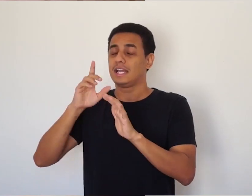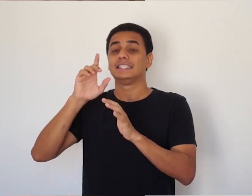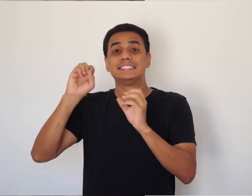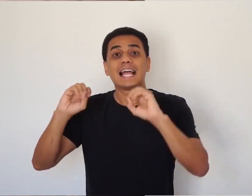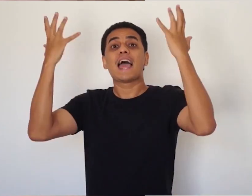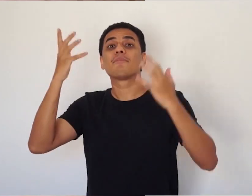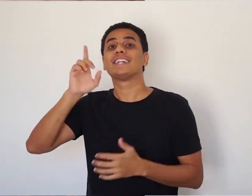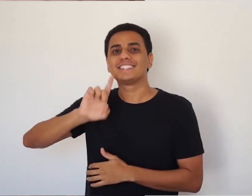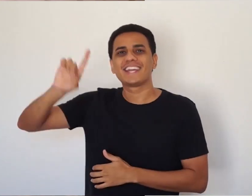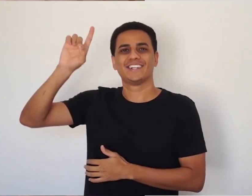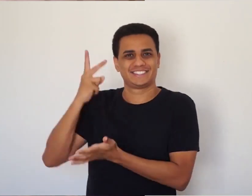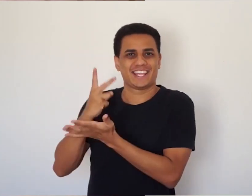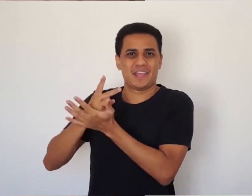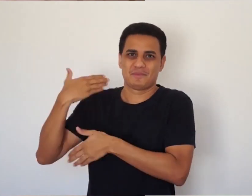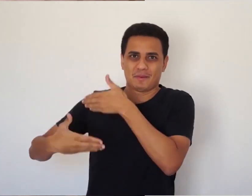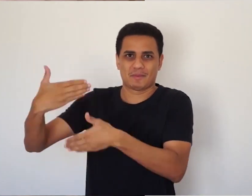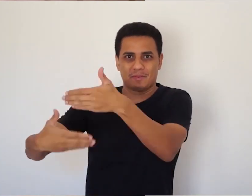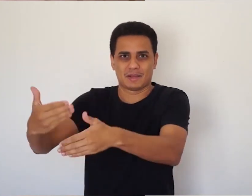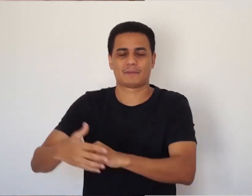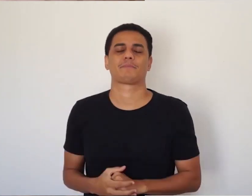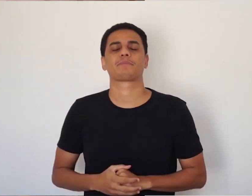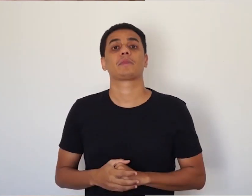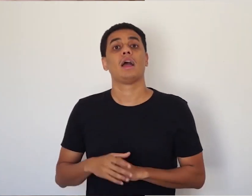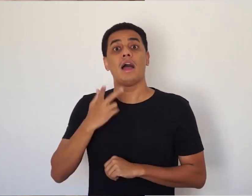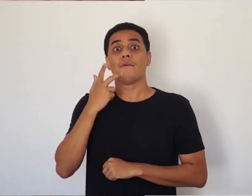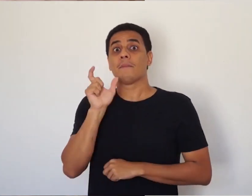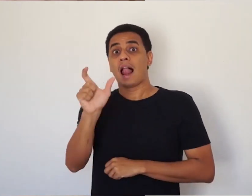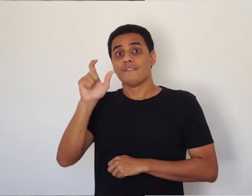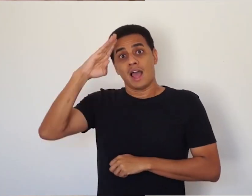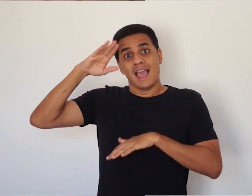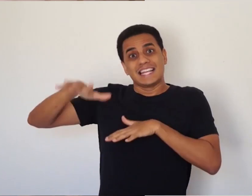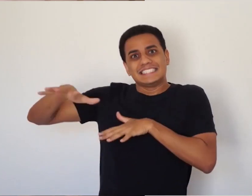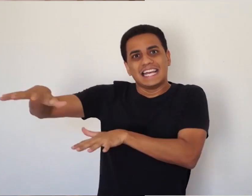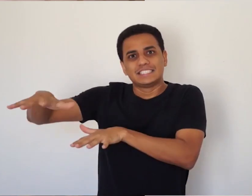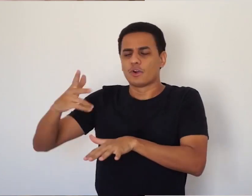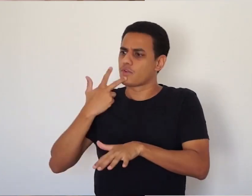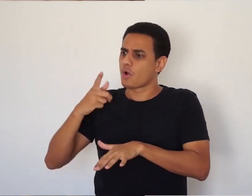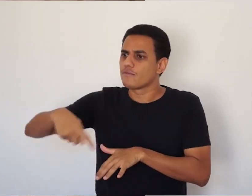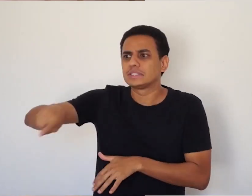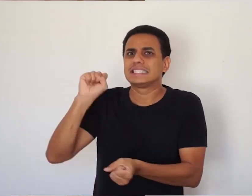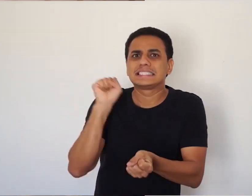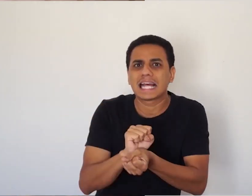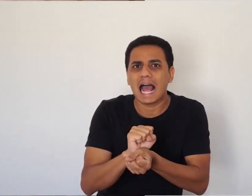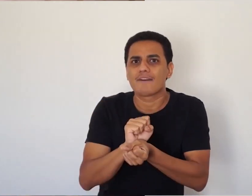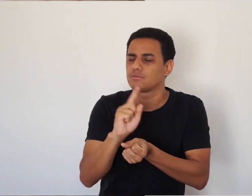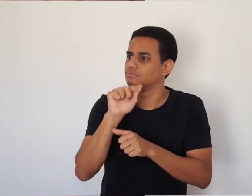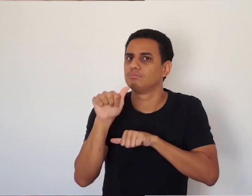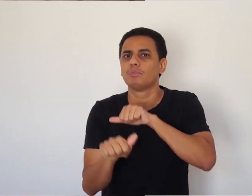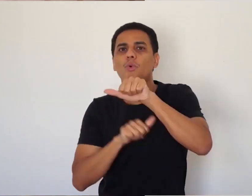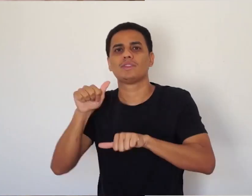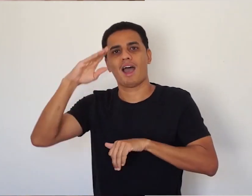as suas gerações. Interessante que aqui Deus já chama o seu povo de exército, né? Já deixando claro que eles não seriam